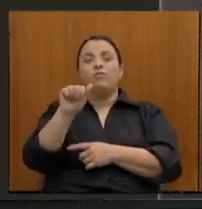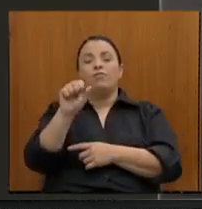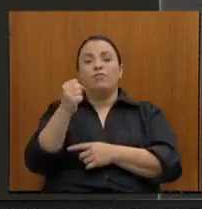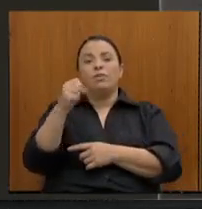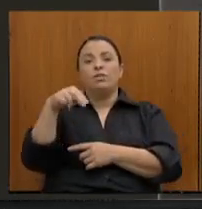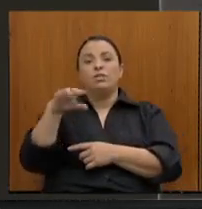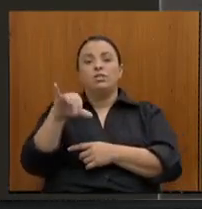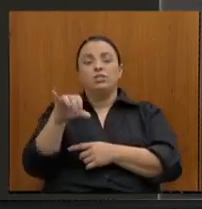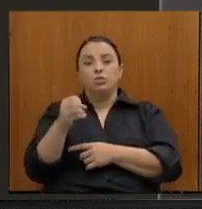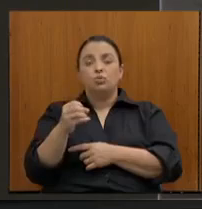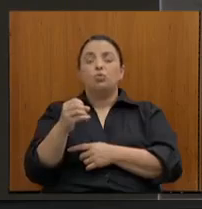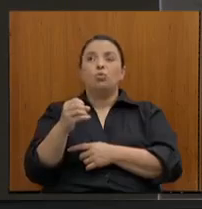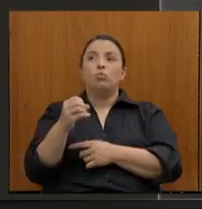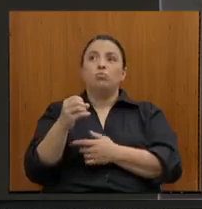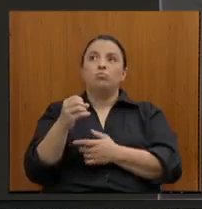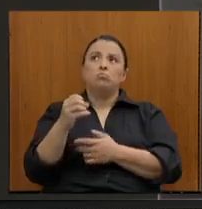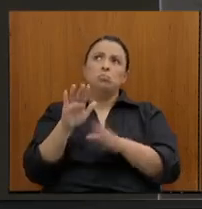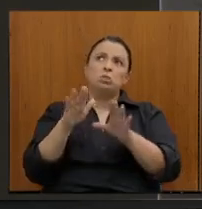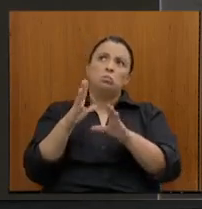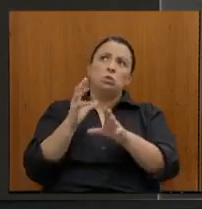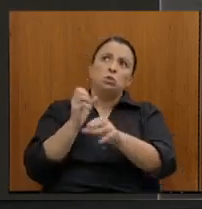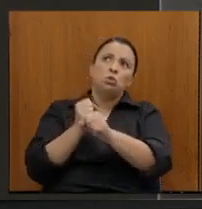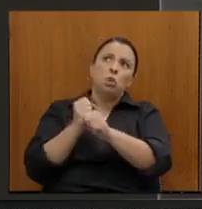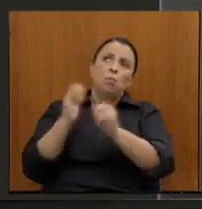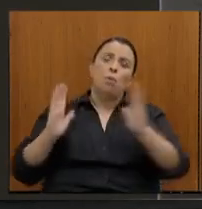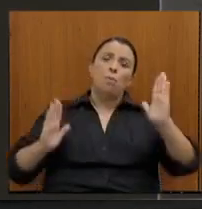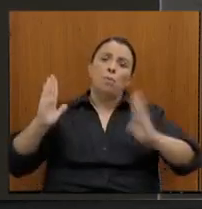comparação com os